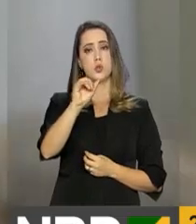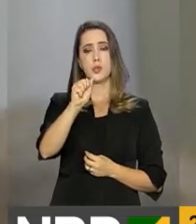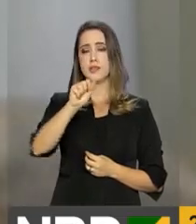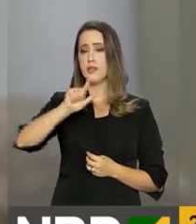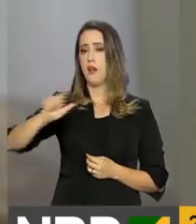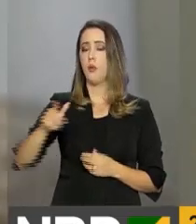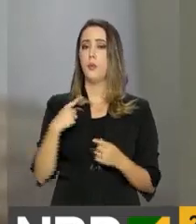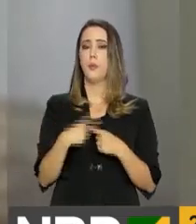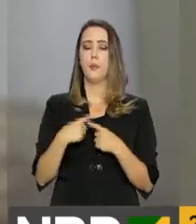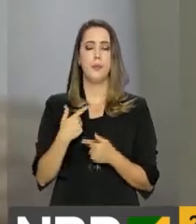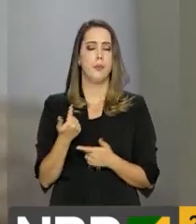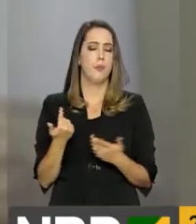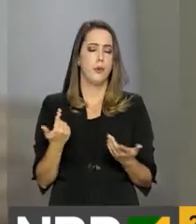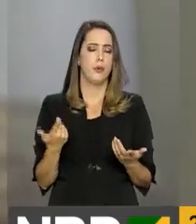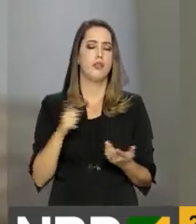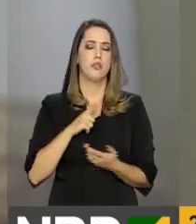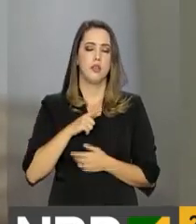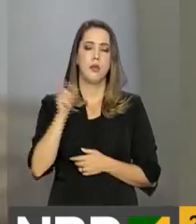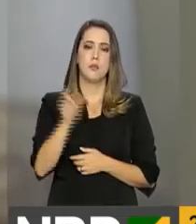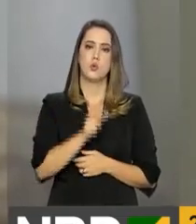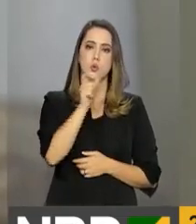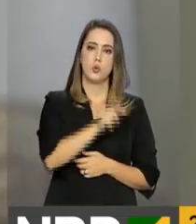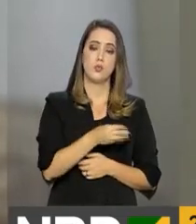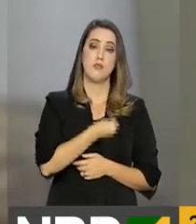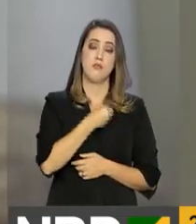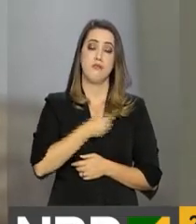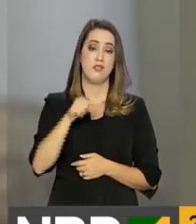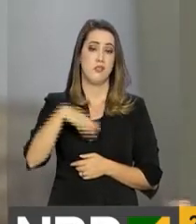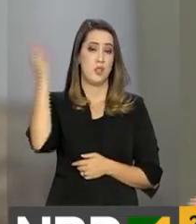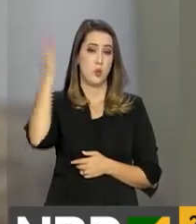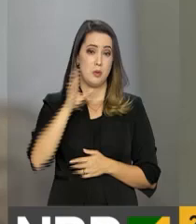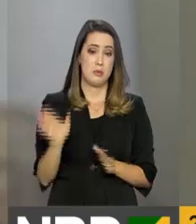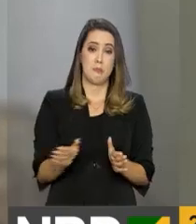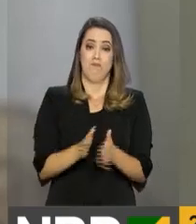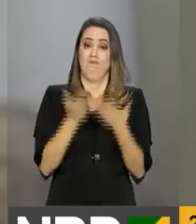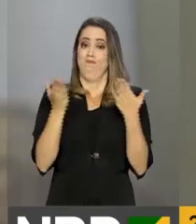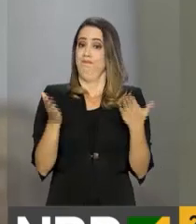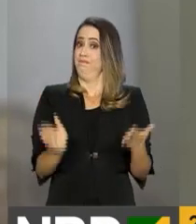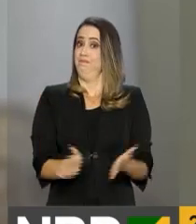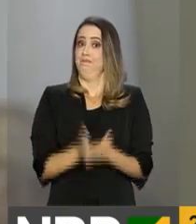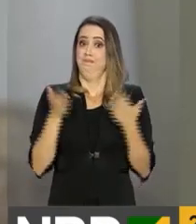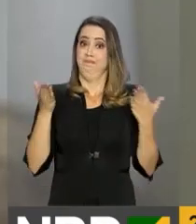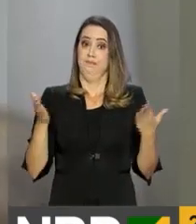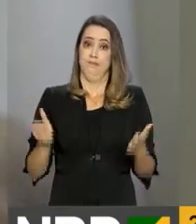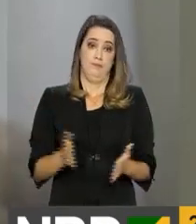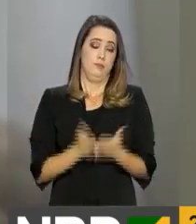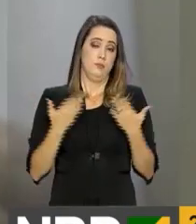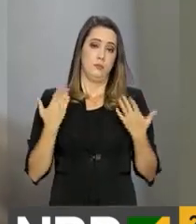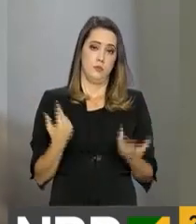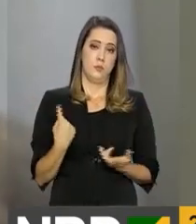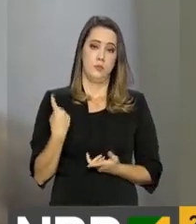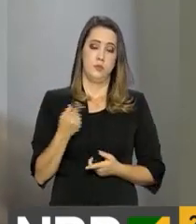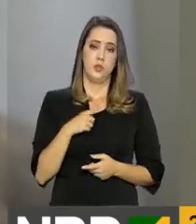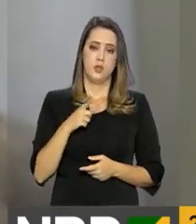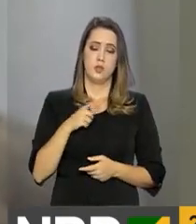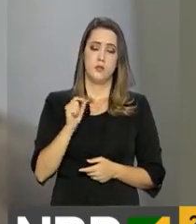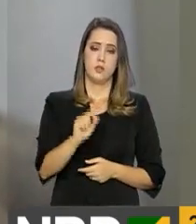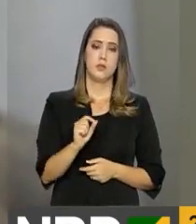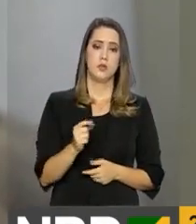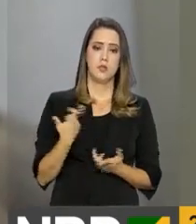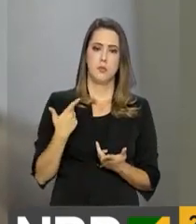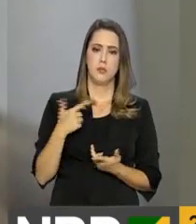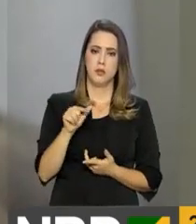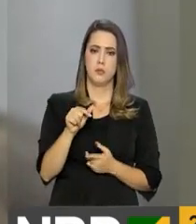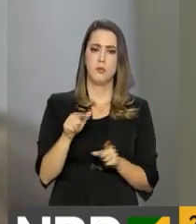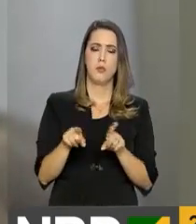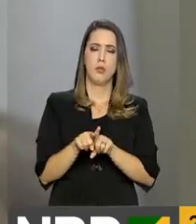nós temos no Brasil ainda gente em pobreza extrema. E aqui nós fizemos uma coisa que também não é comum, porque quando chega um governo, ele quer destruir tudo